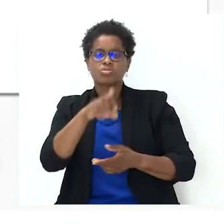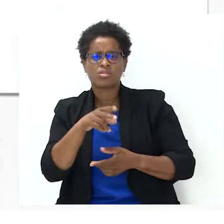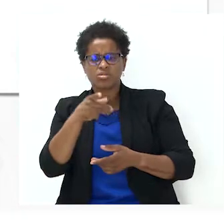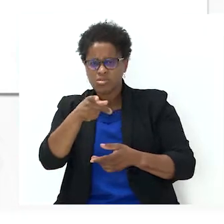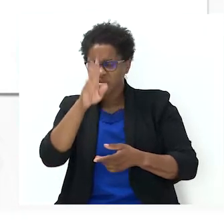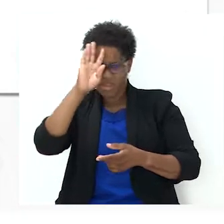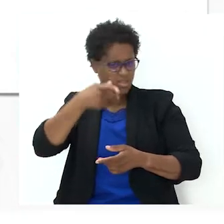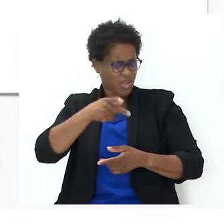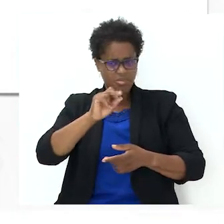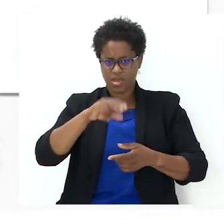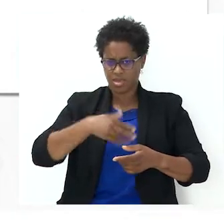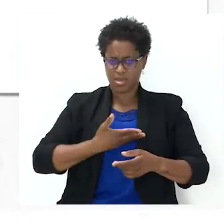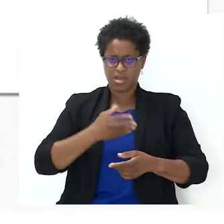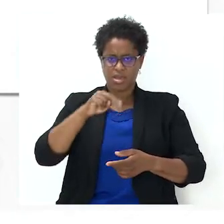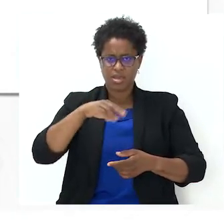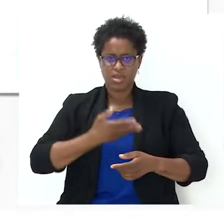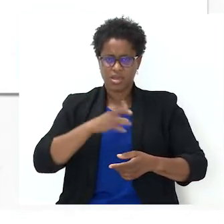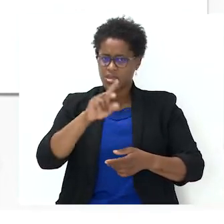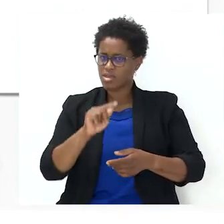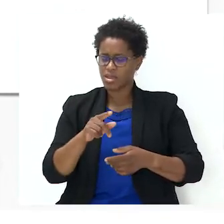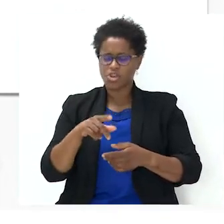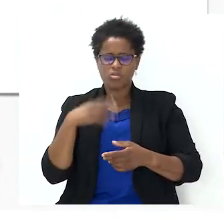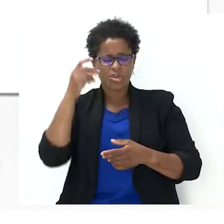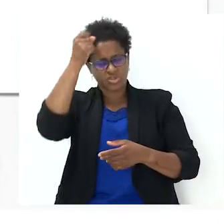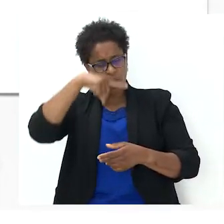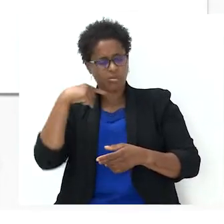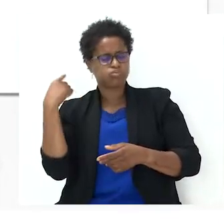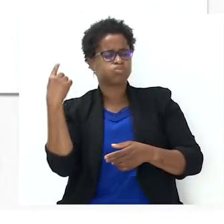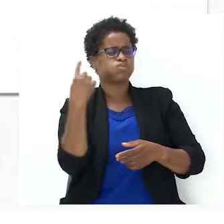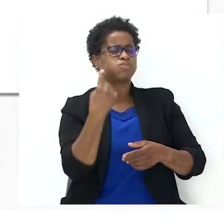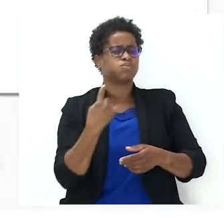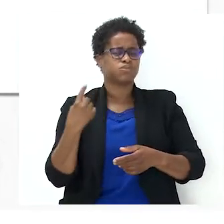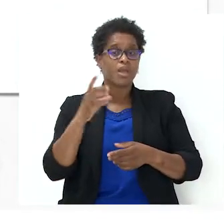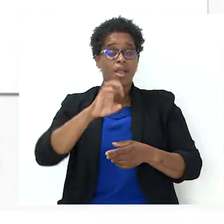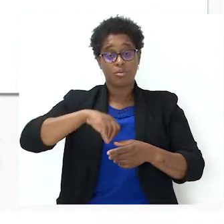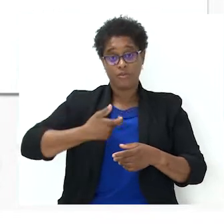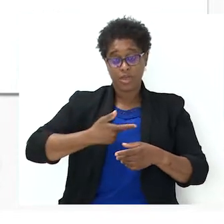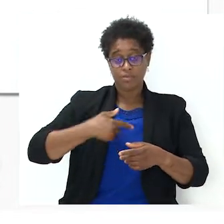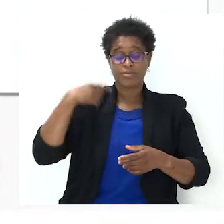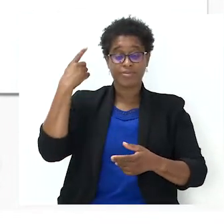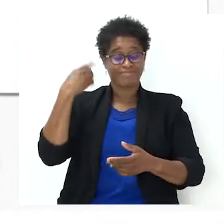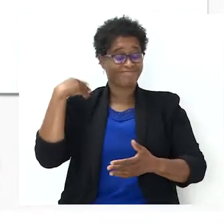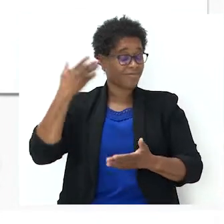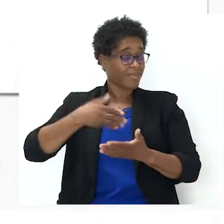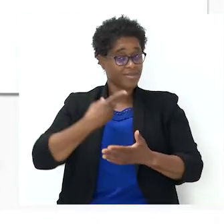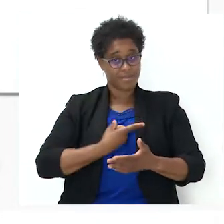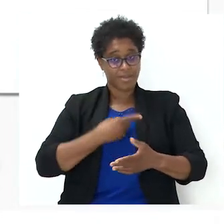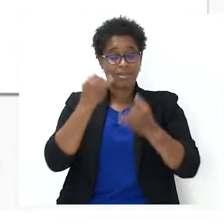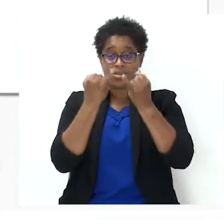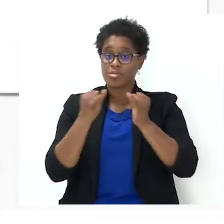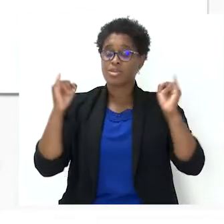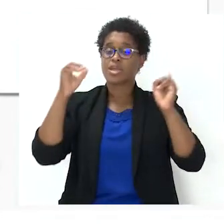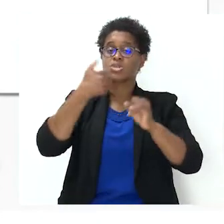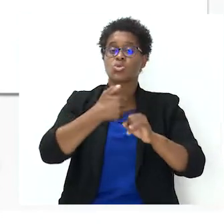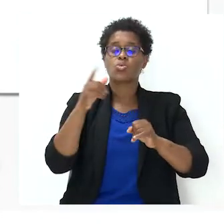André? É uma longa história. Cabo Verde passou a ser independente a 5